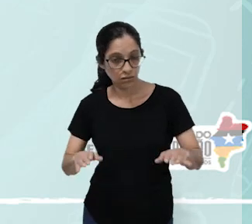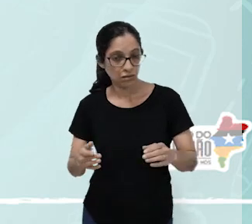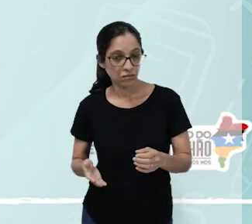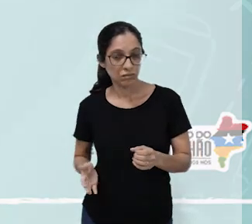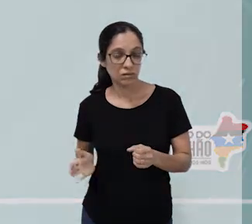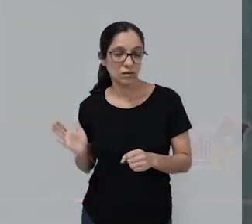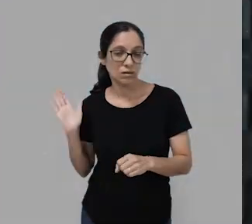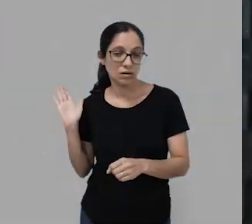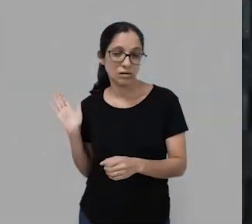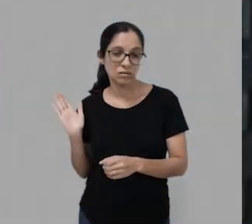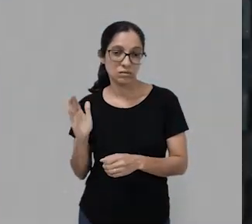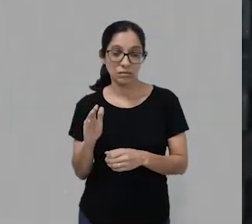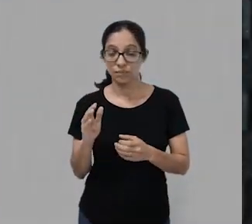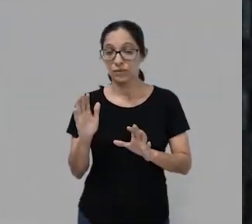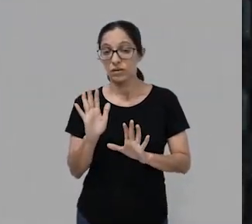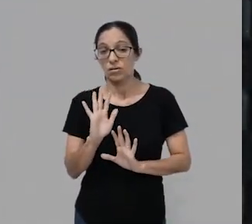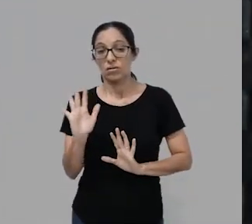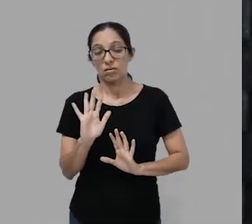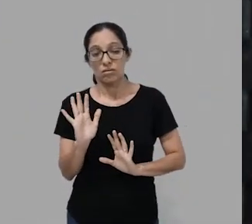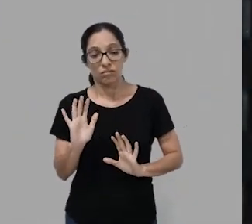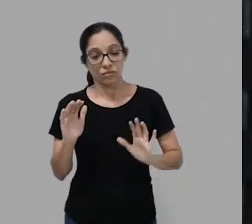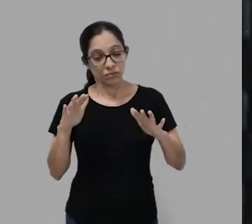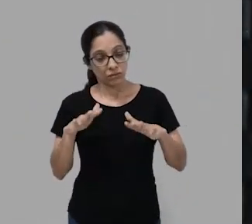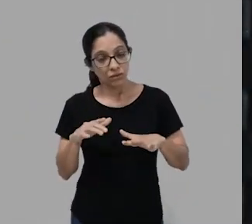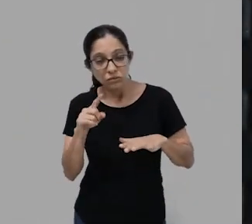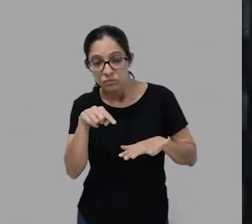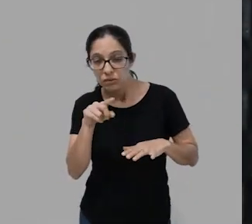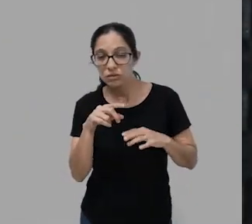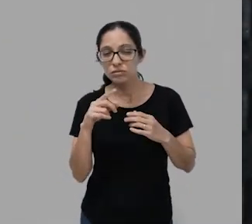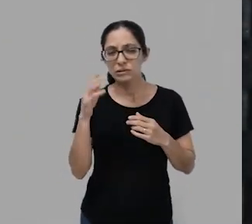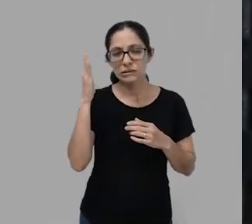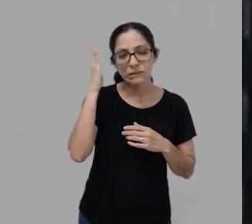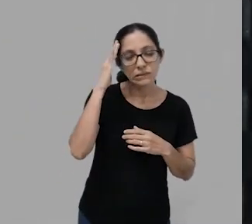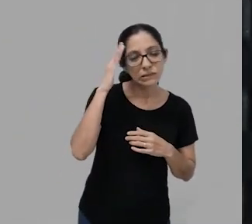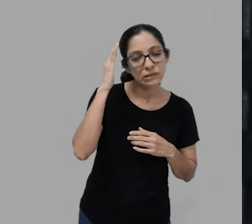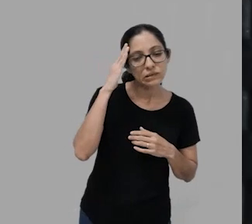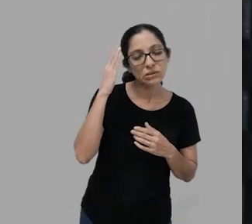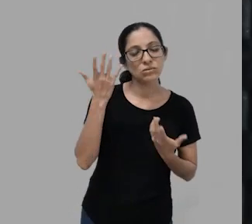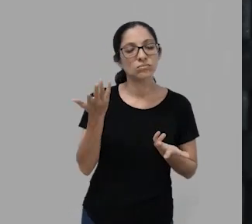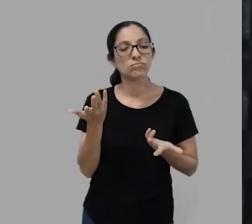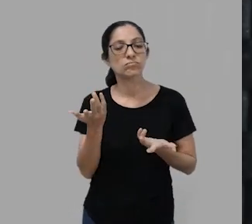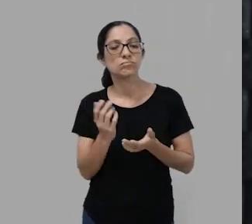saque. Então, galerinha, eu vou ficando por aqui. Eu espero que vocês tenham entendido, tenham